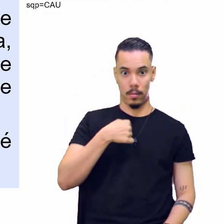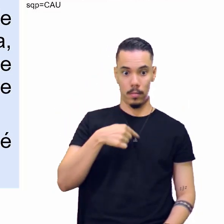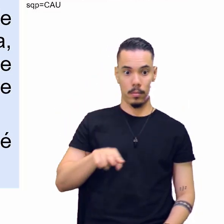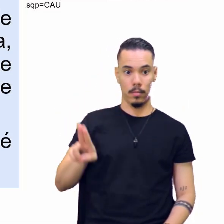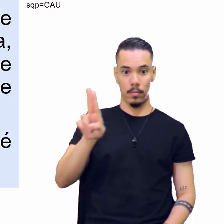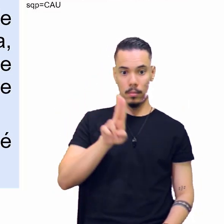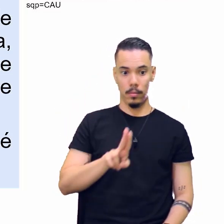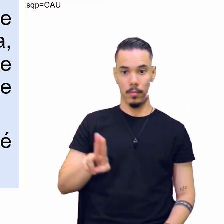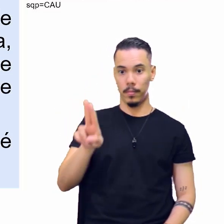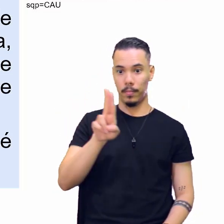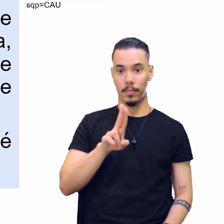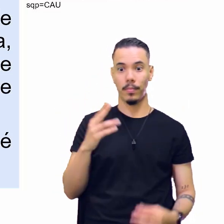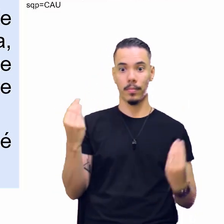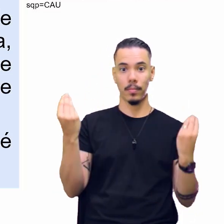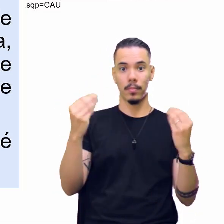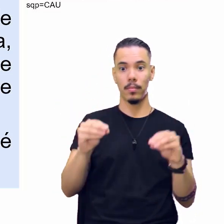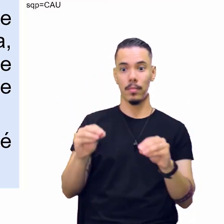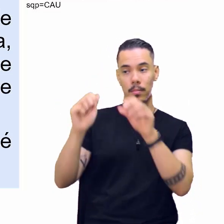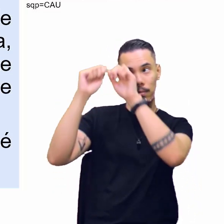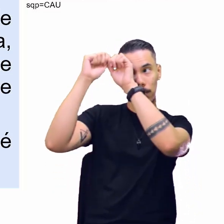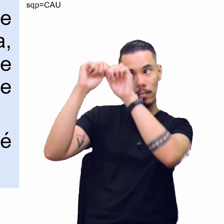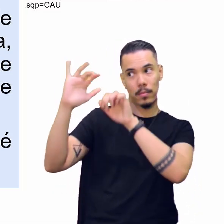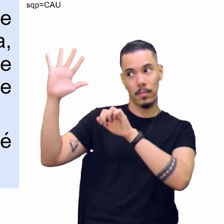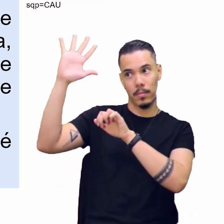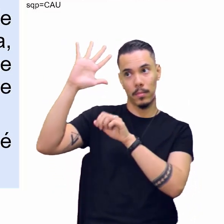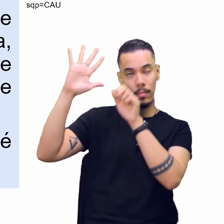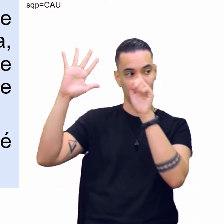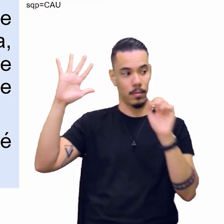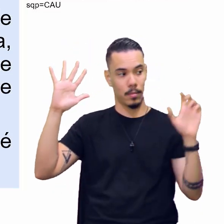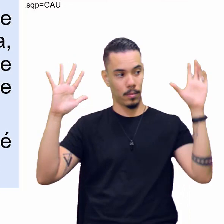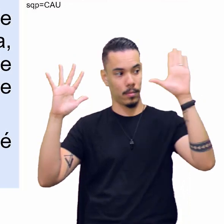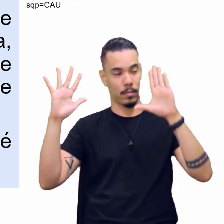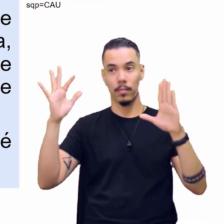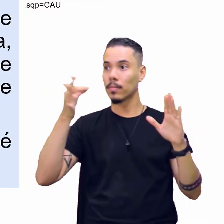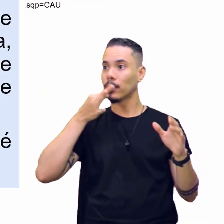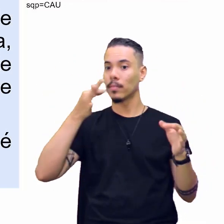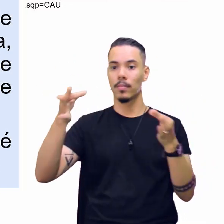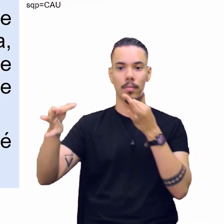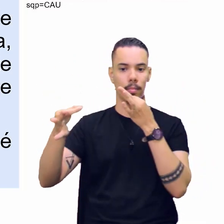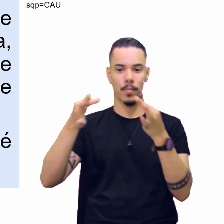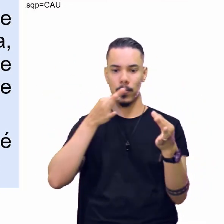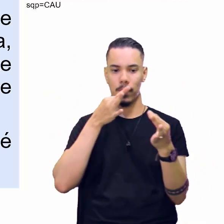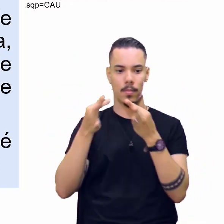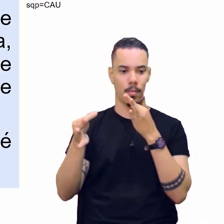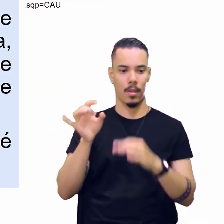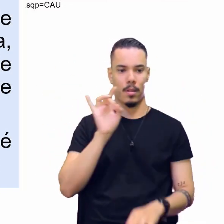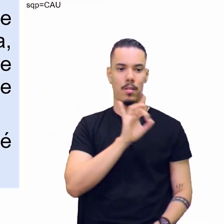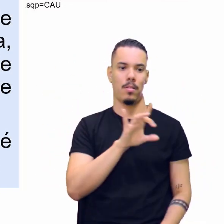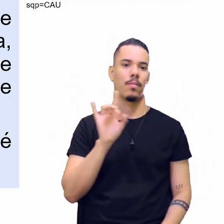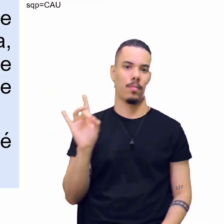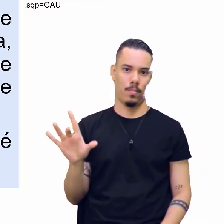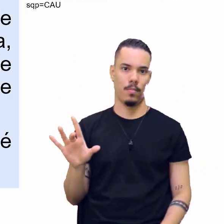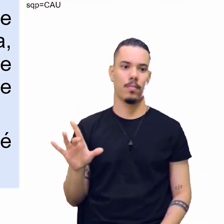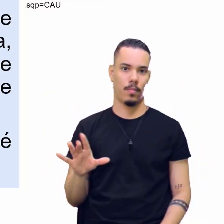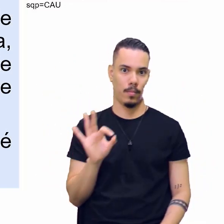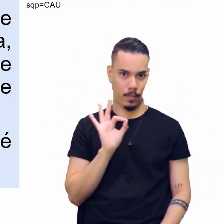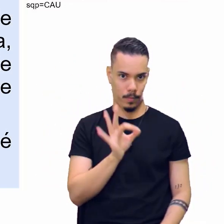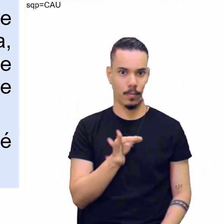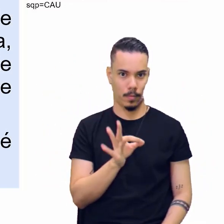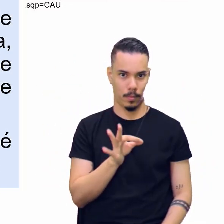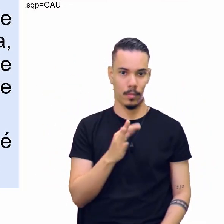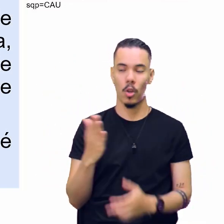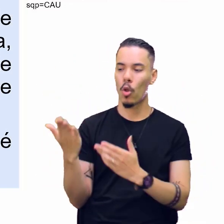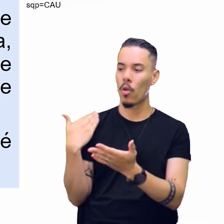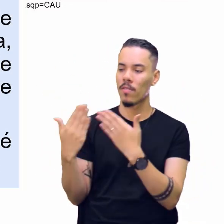coloquei balãozinho. Tá bom? Balãozinho para quê? Para mostrar que tem aquele momento da oralidade. Beleza?